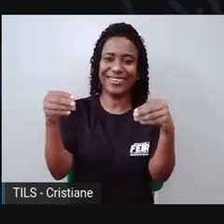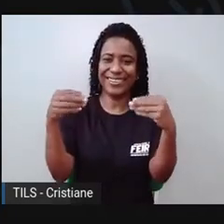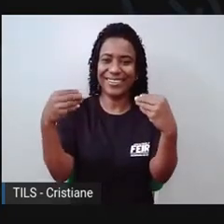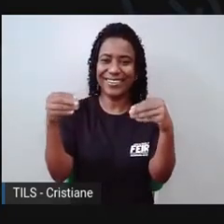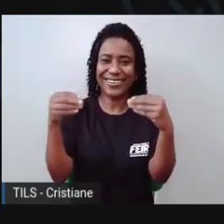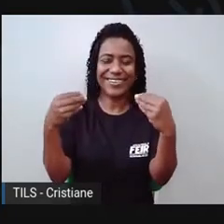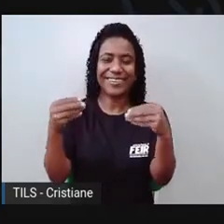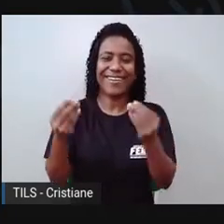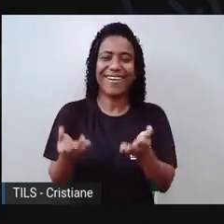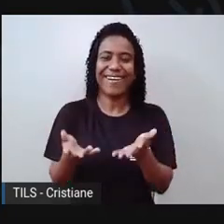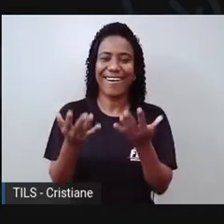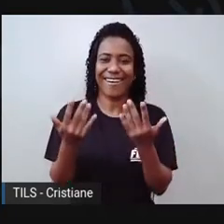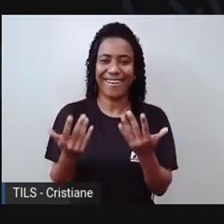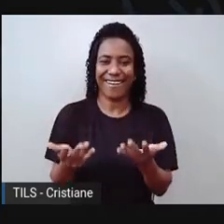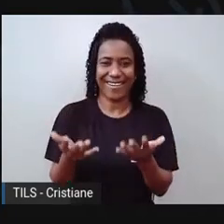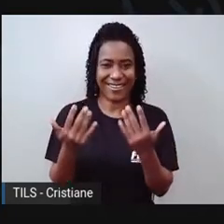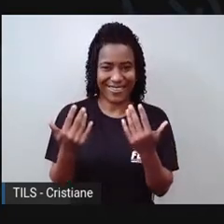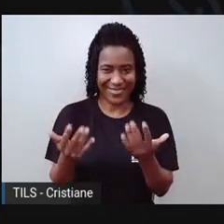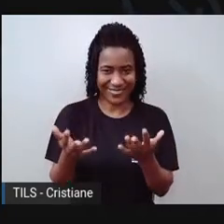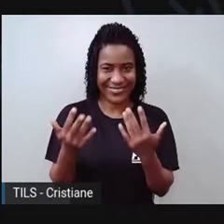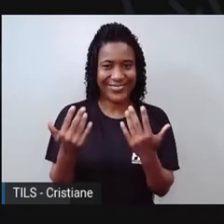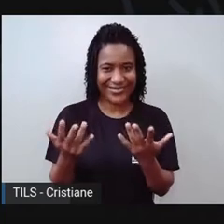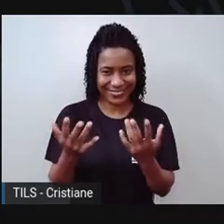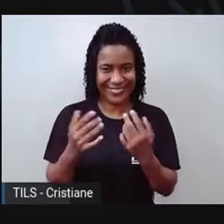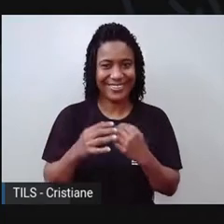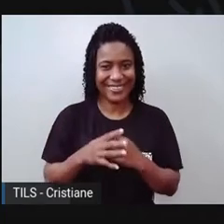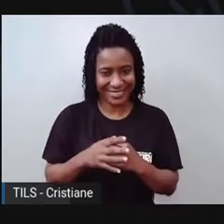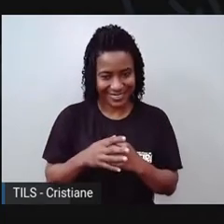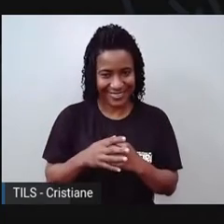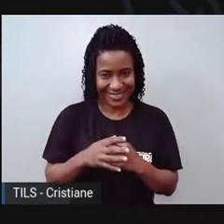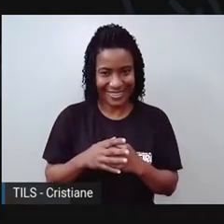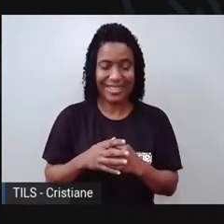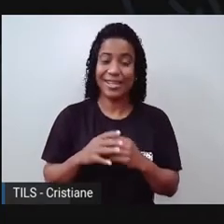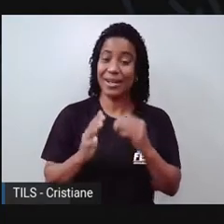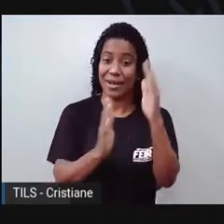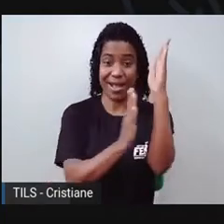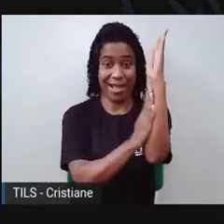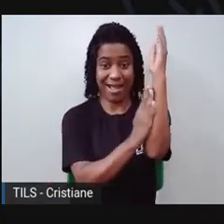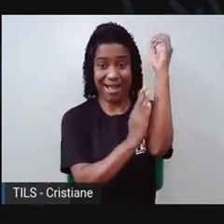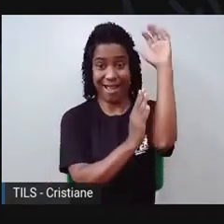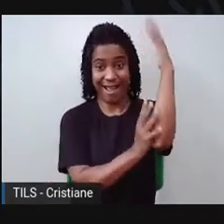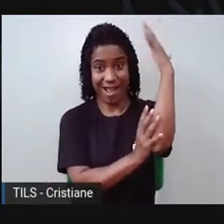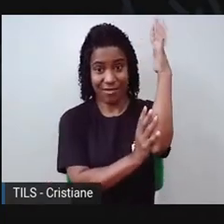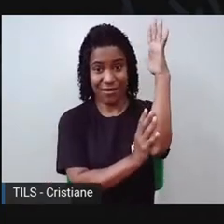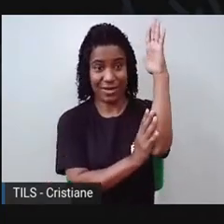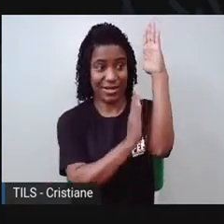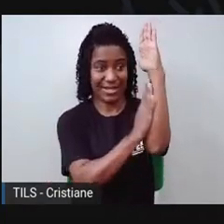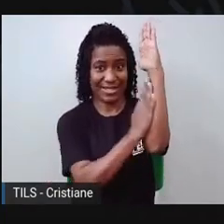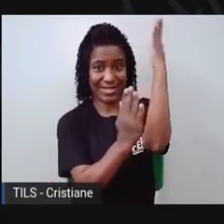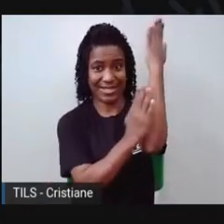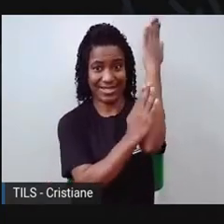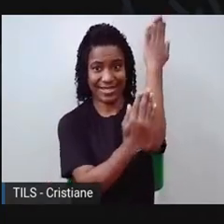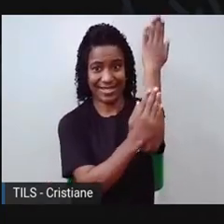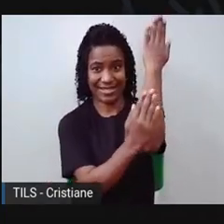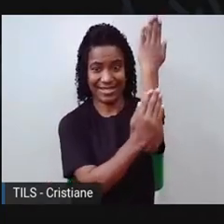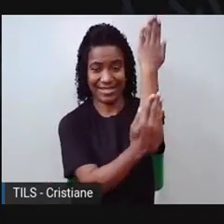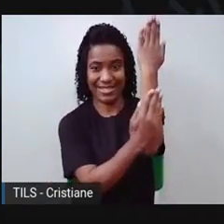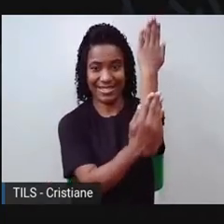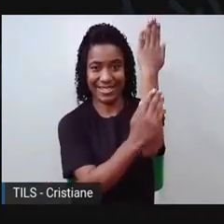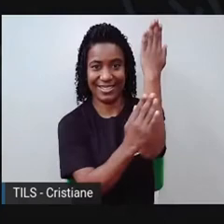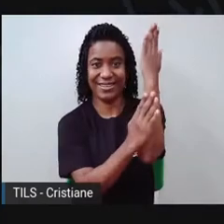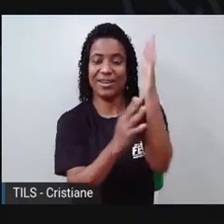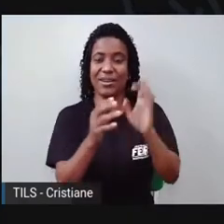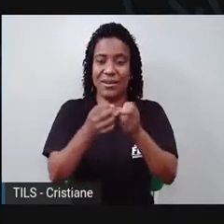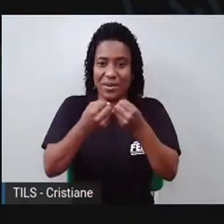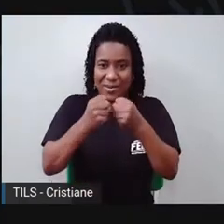o papel colhido, né? Colhiam as cascas das árvores, colhiam pergaminho, né?